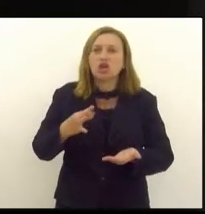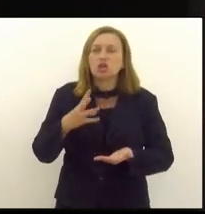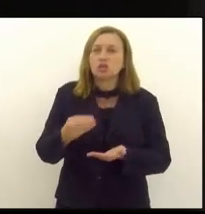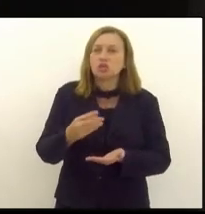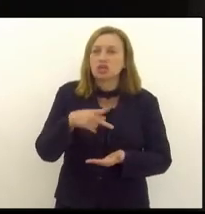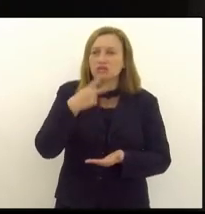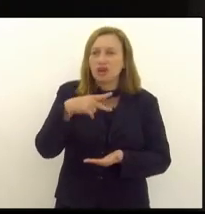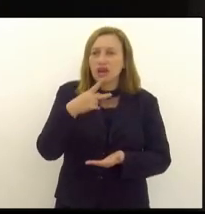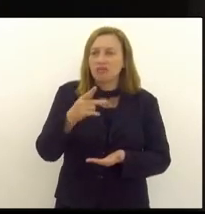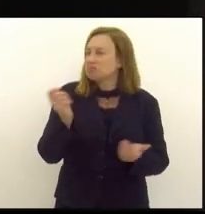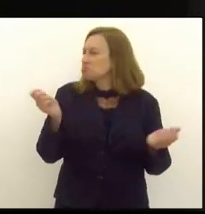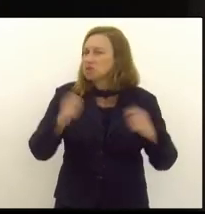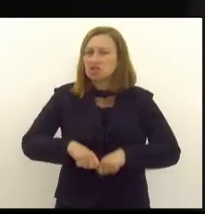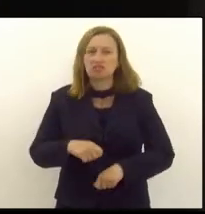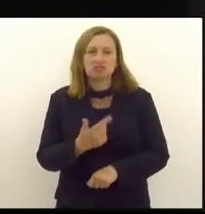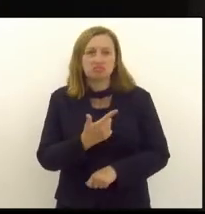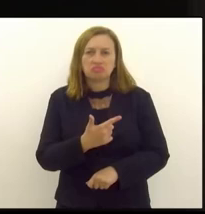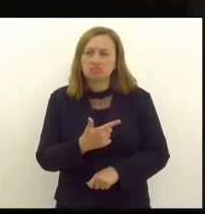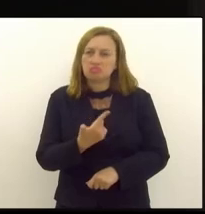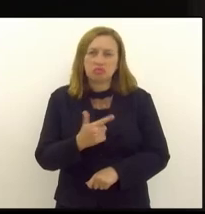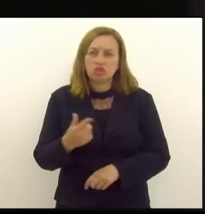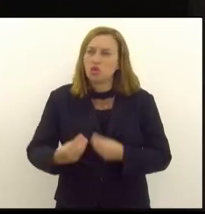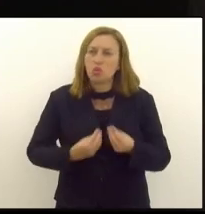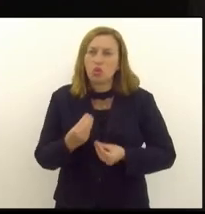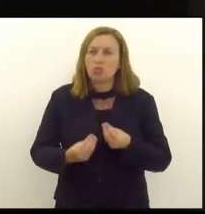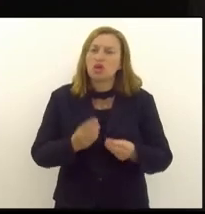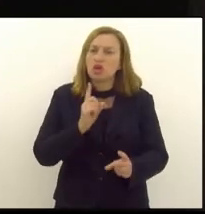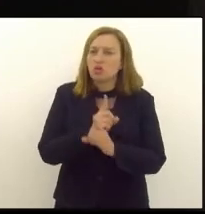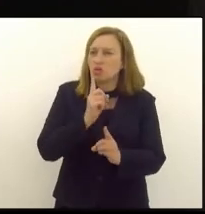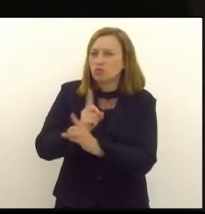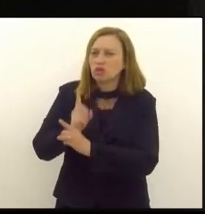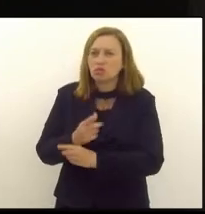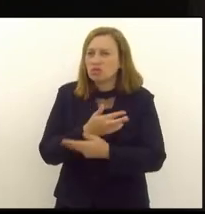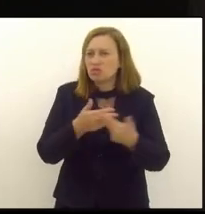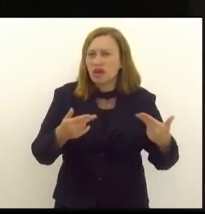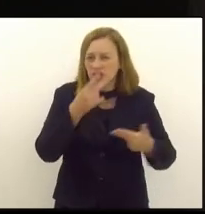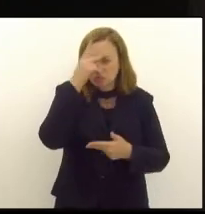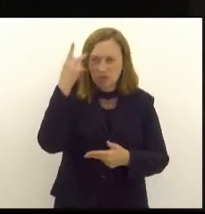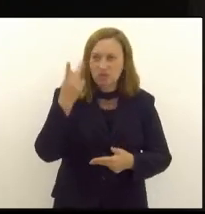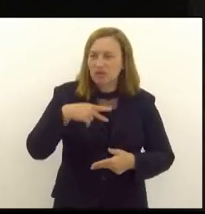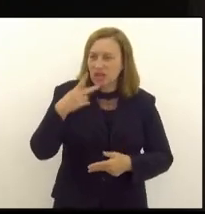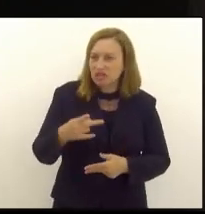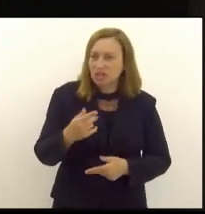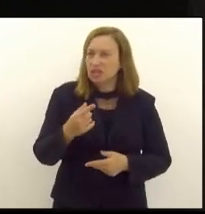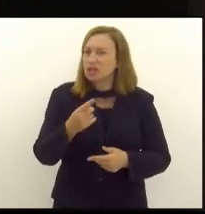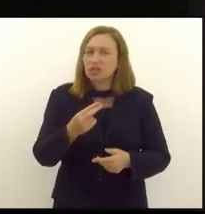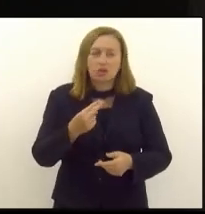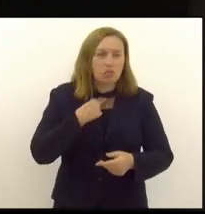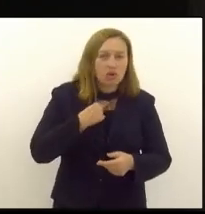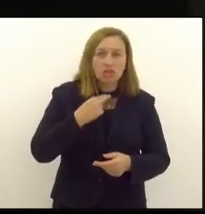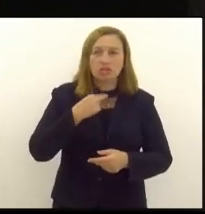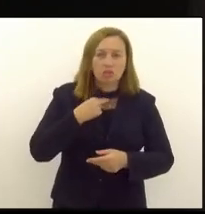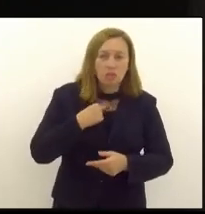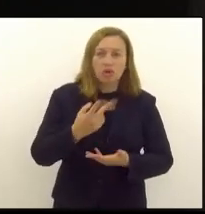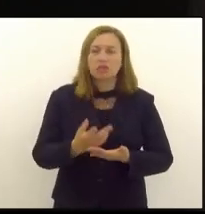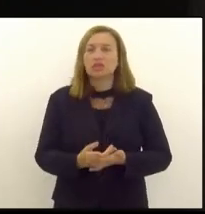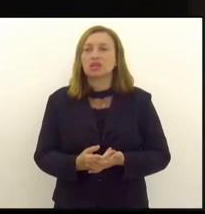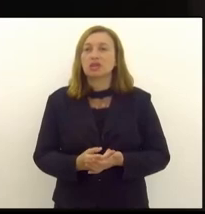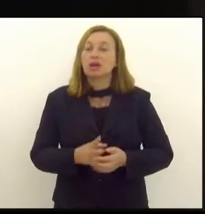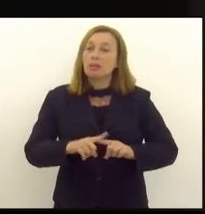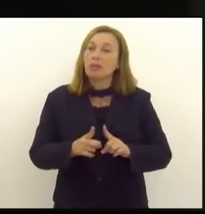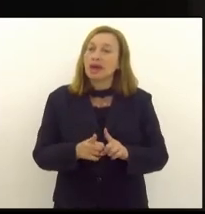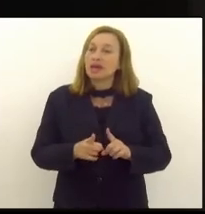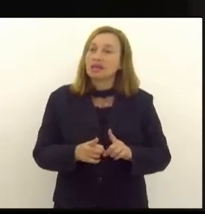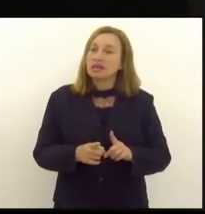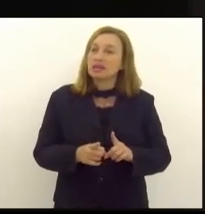dizia que não era possível. Nós encontramos muitas resistências, mas resistir é o verbo,